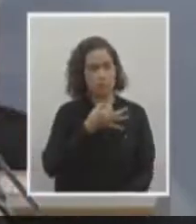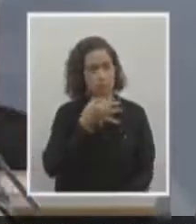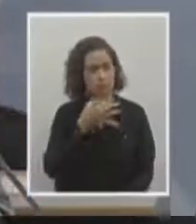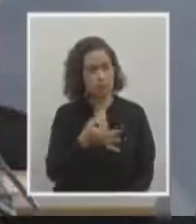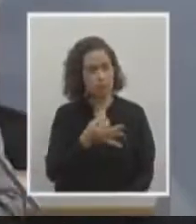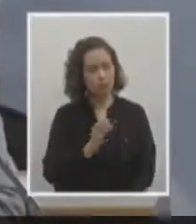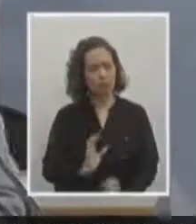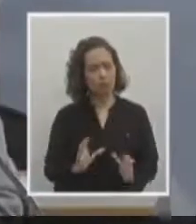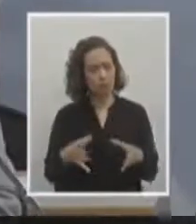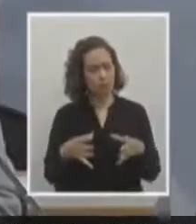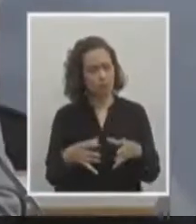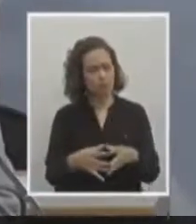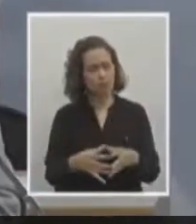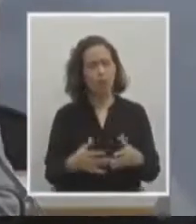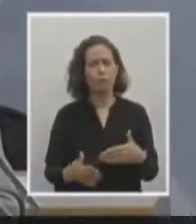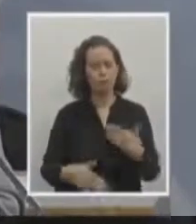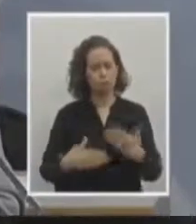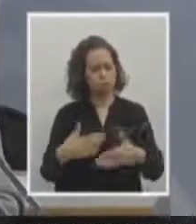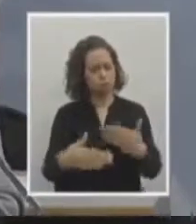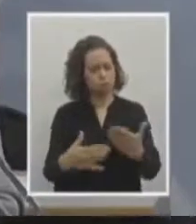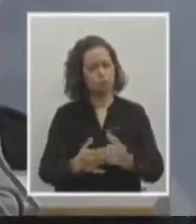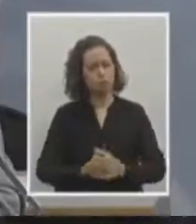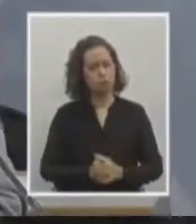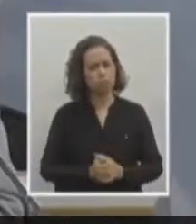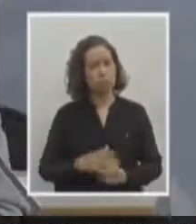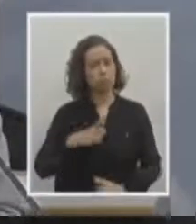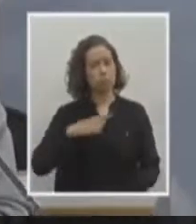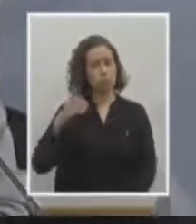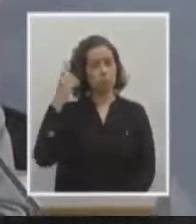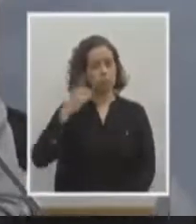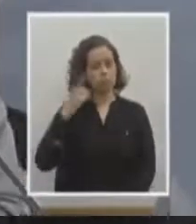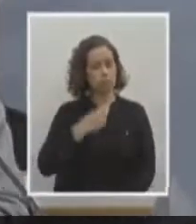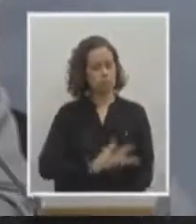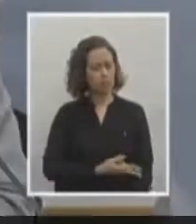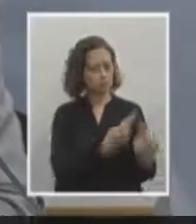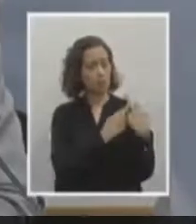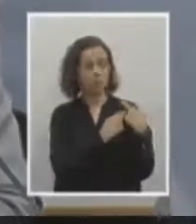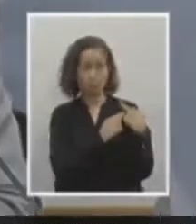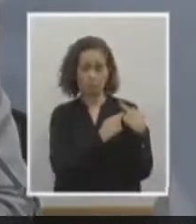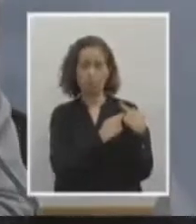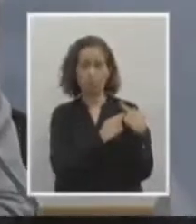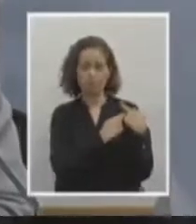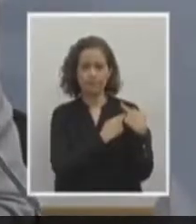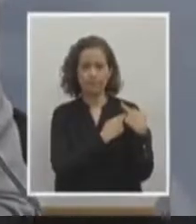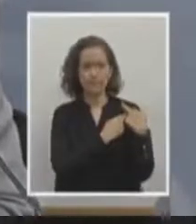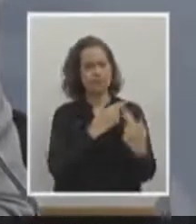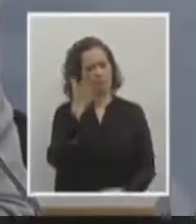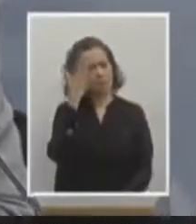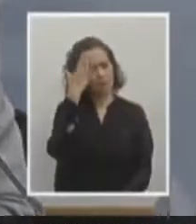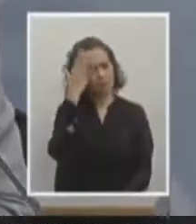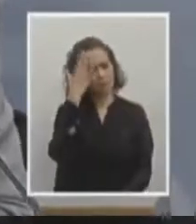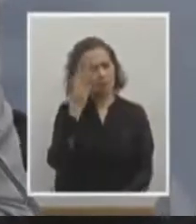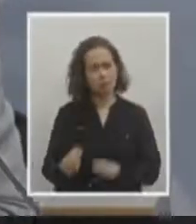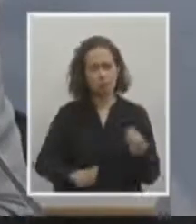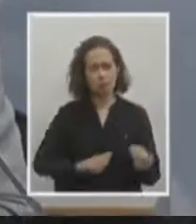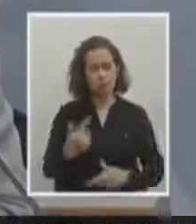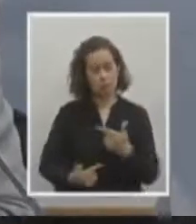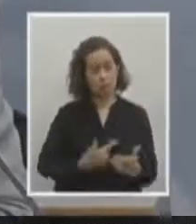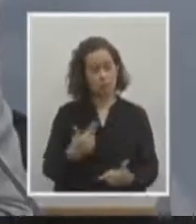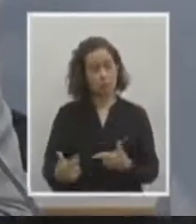atuante, uma comissão com deputados responsáveis e que sabem do trabalho que tem que